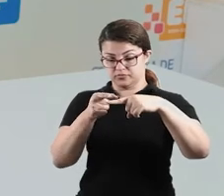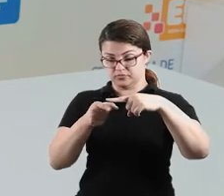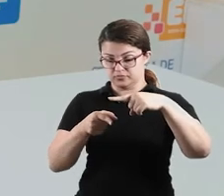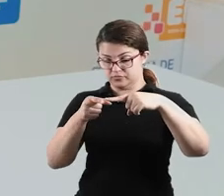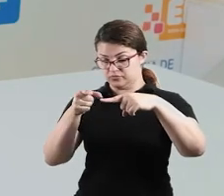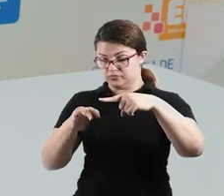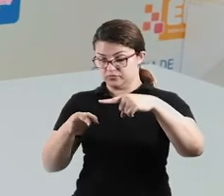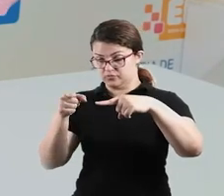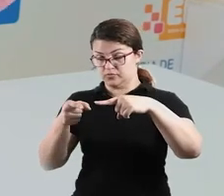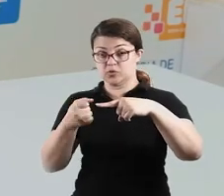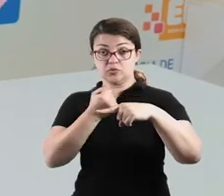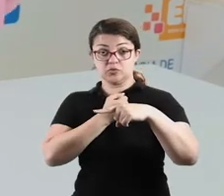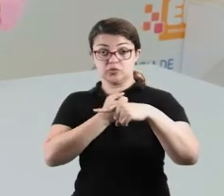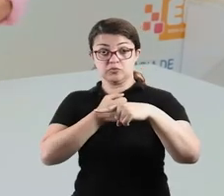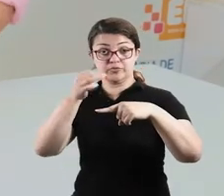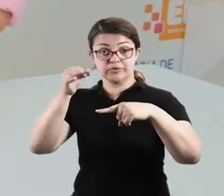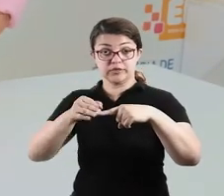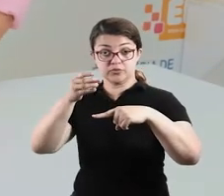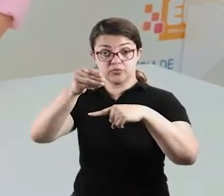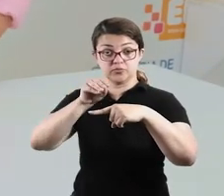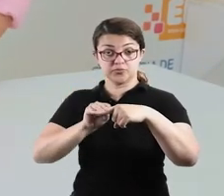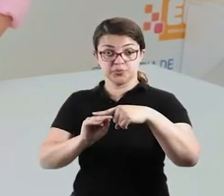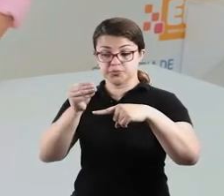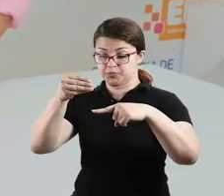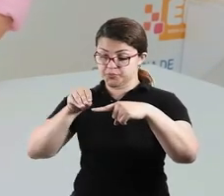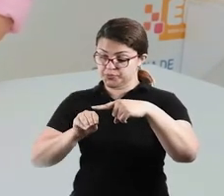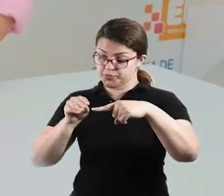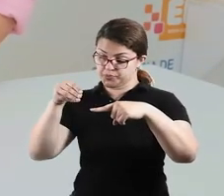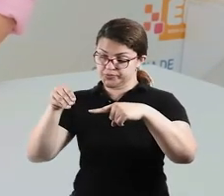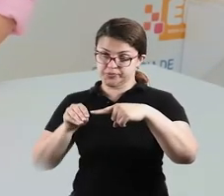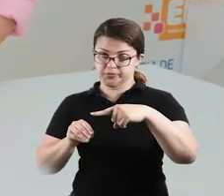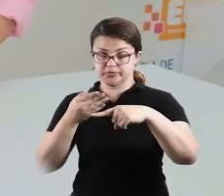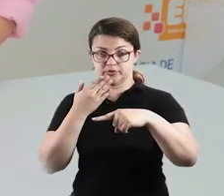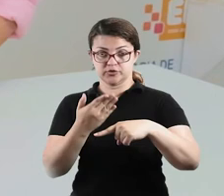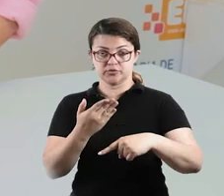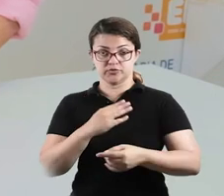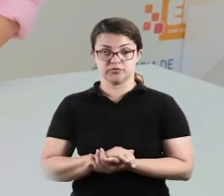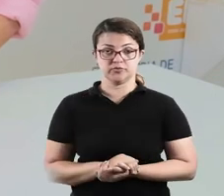colocar adequadamente a temperatura que se pede. Tudo bem?